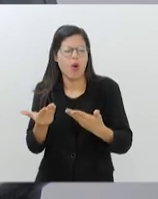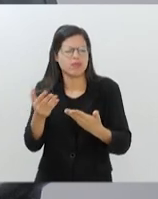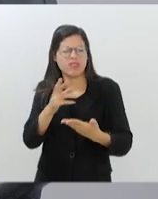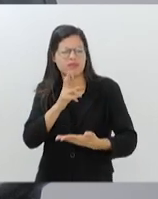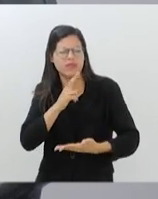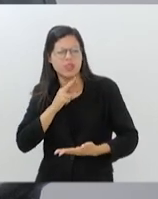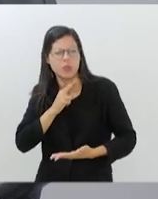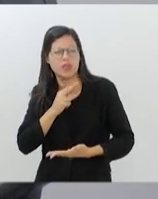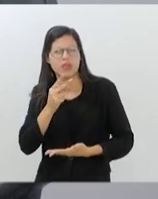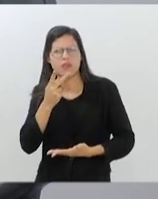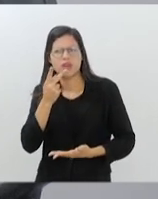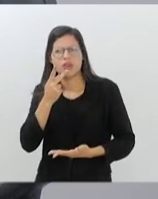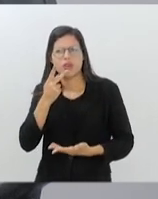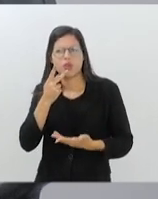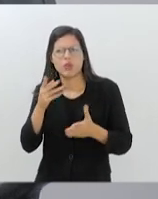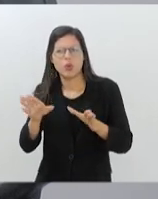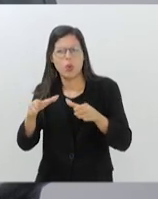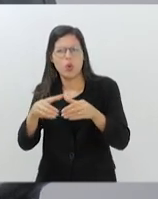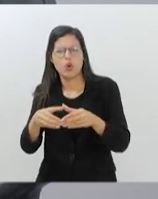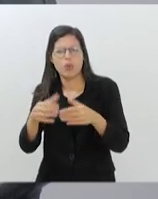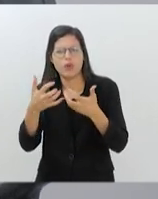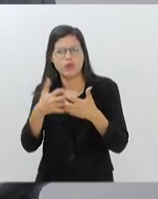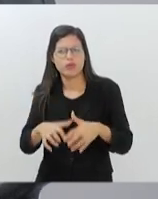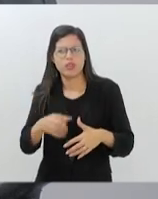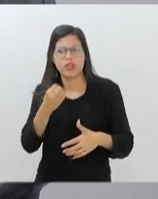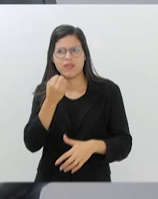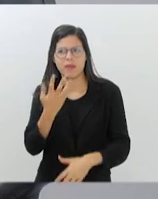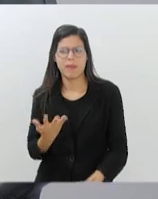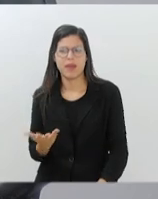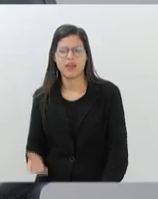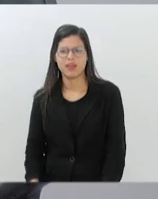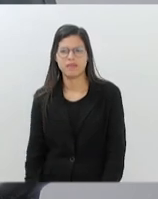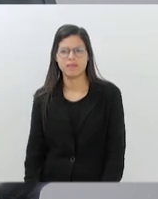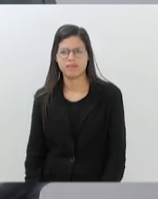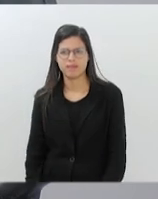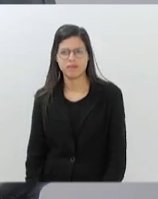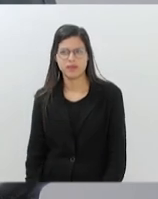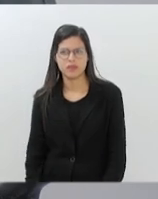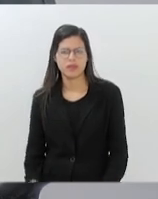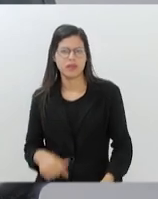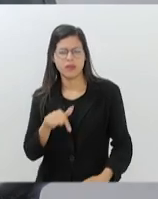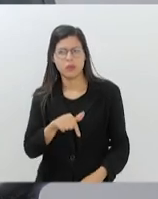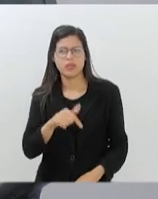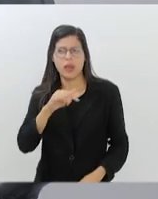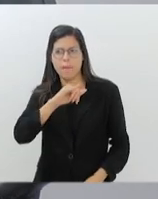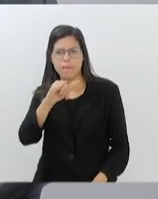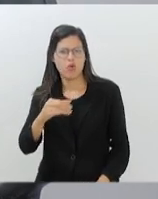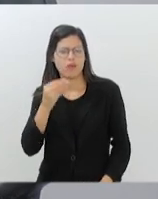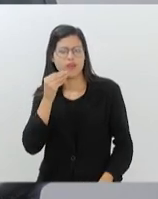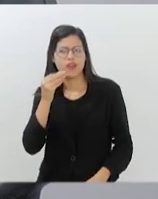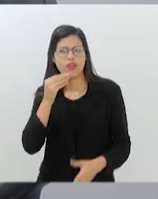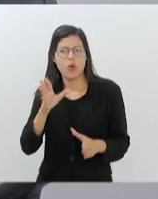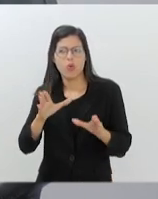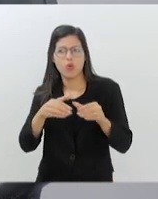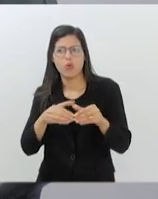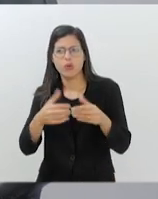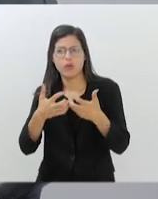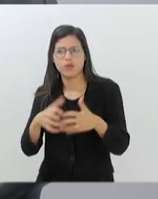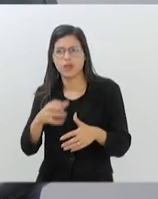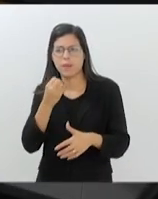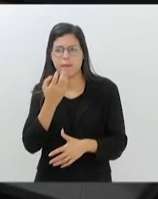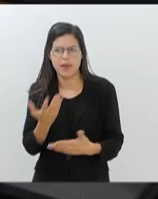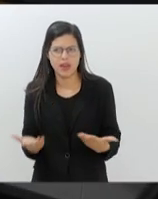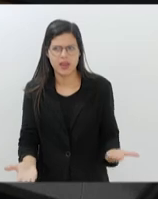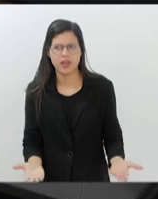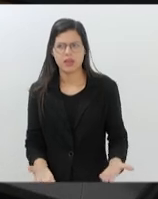bem não é meio contraditório o senhor não saber o nome de quem era e saber que a equipe funcionava muito bem ao ponto do Senhor aproveitar toda a equipe que funcionava muito bem não Deputado a